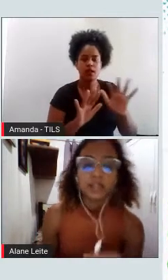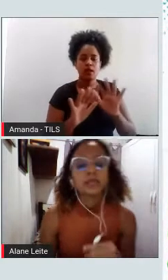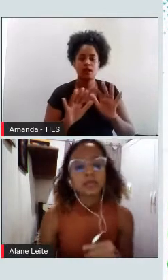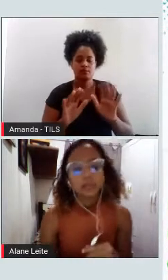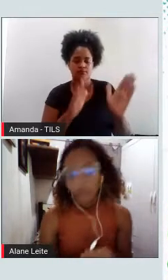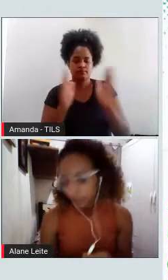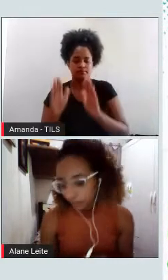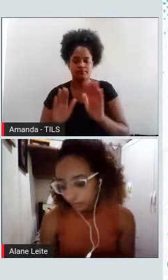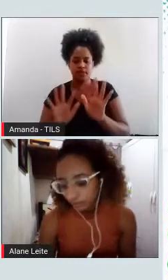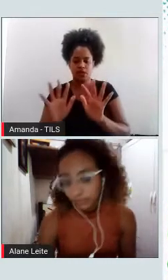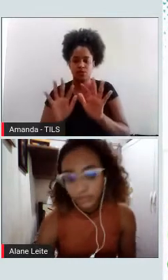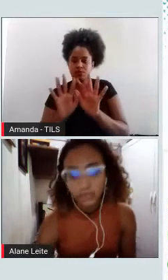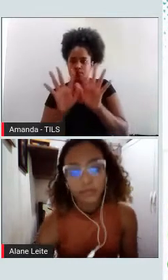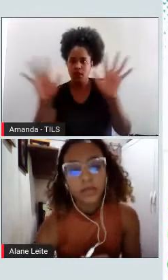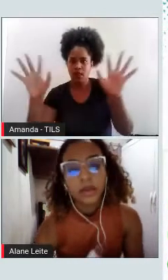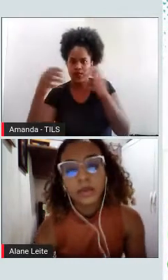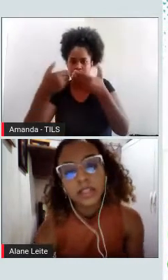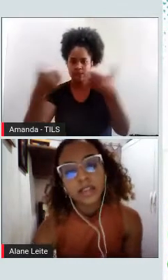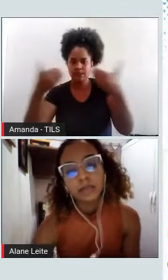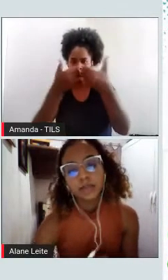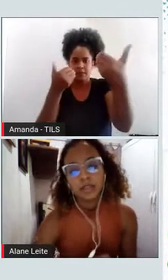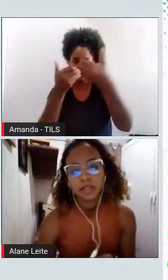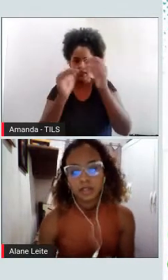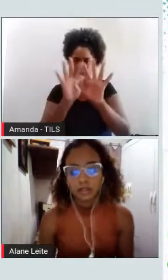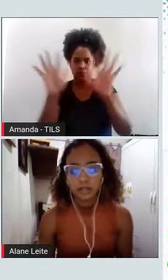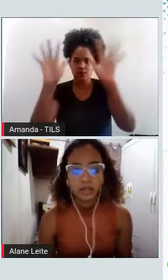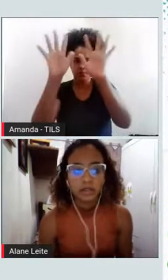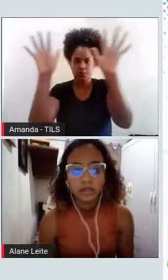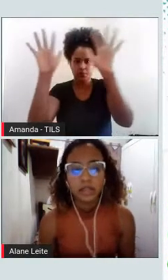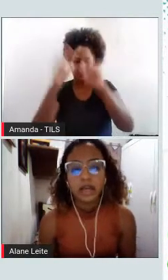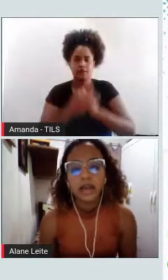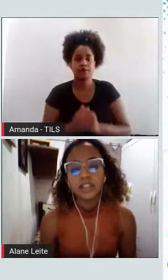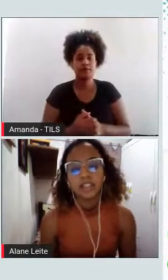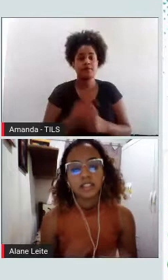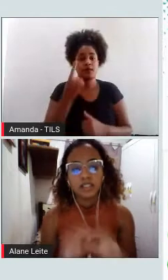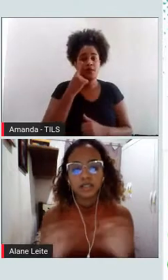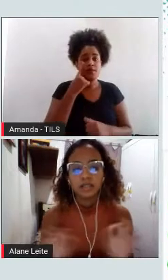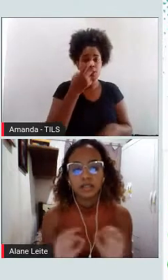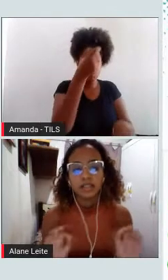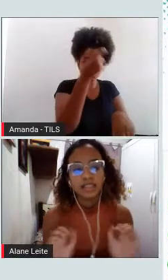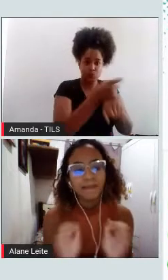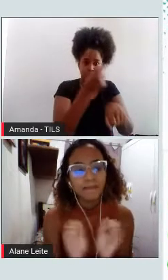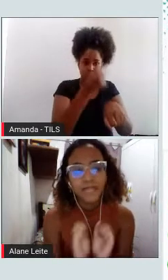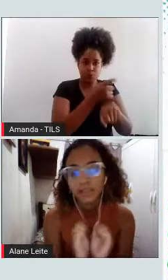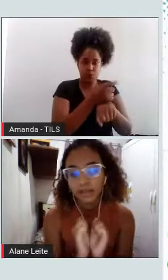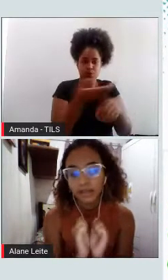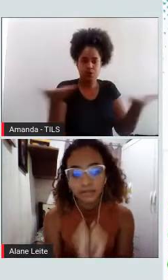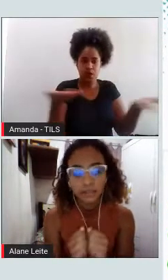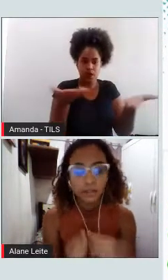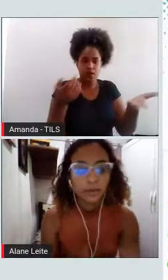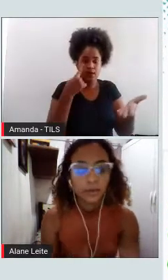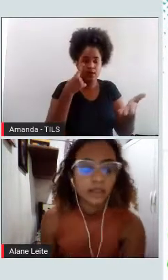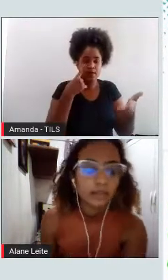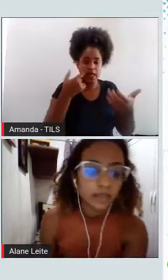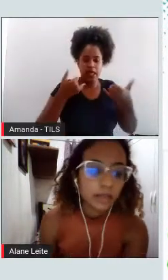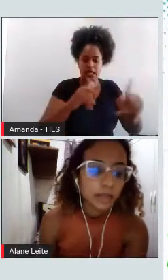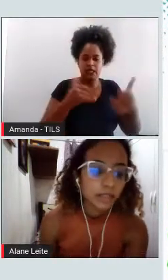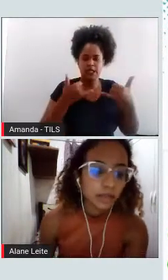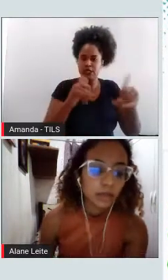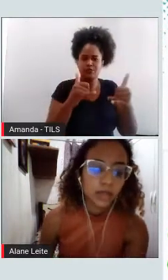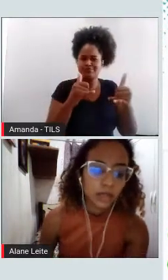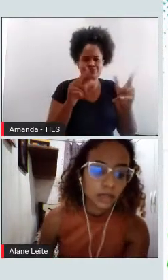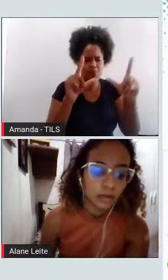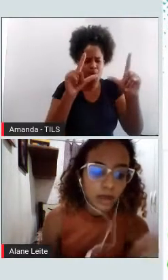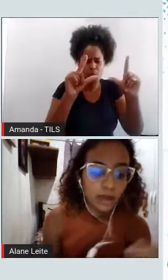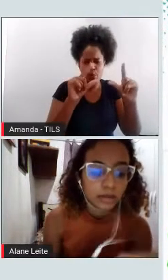No estado sólido, os átomos nesse estado sólido, a energia da agitação deles é mínima. Vocês conseguem ver na